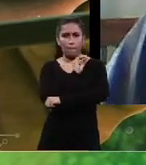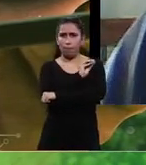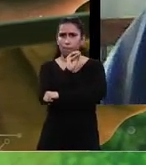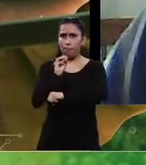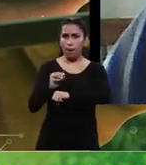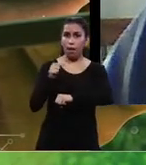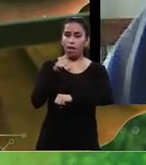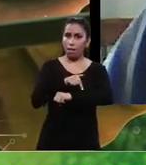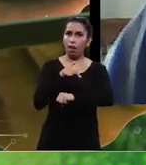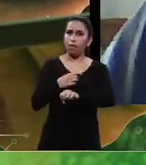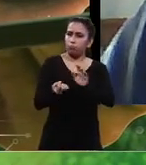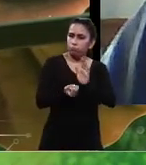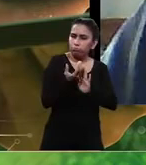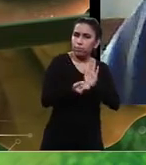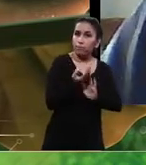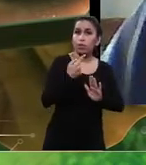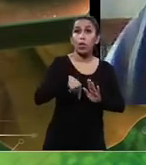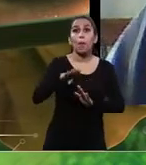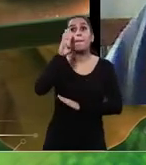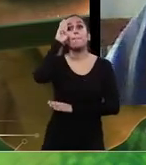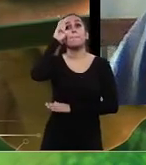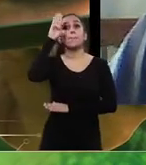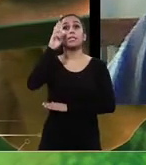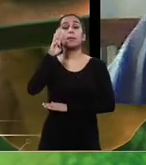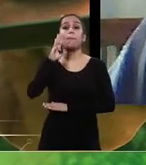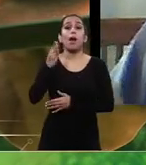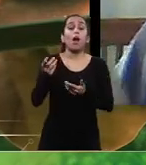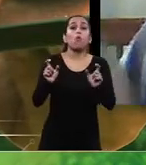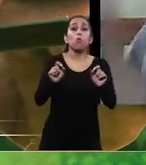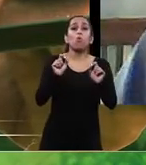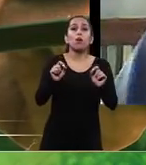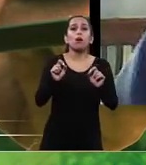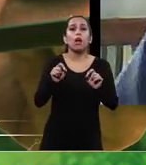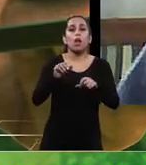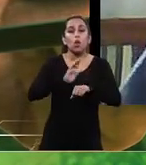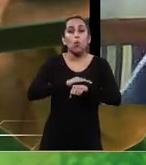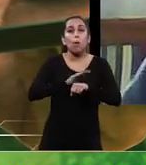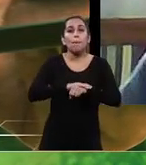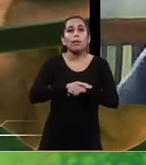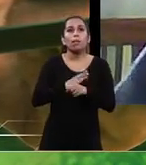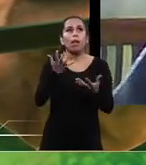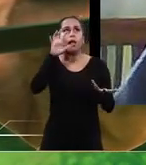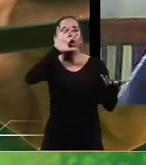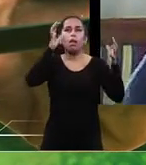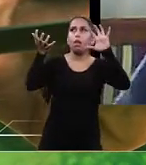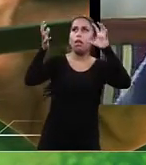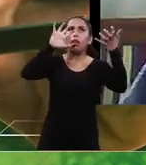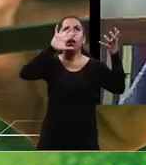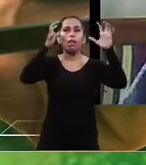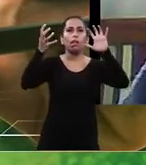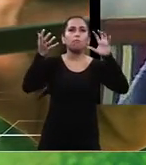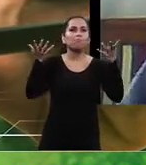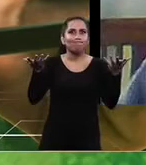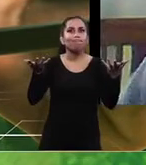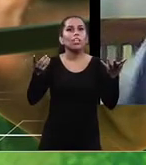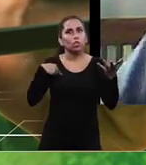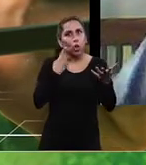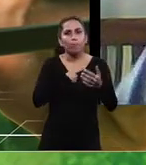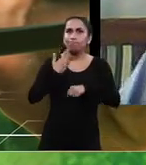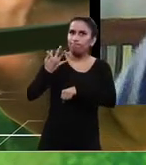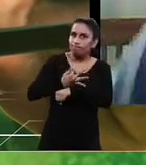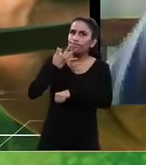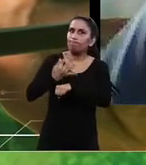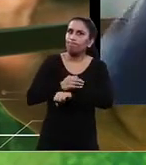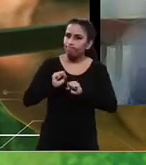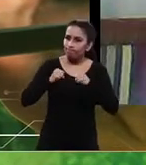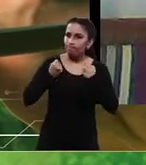principal... o principal paciente nas alterações de mudanças climáticas, e a gente conseguiu se adaptar.